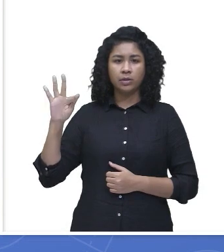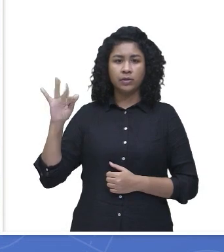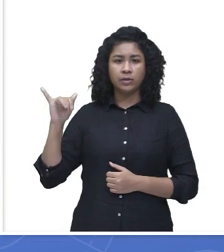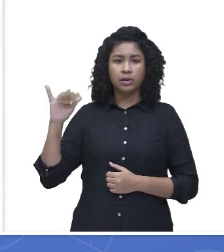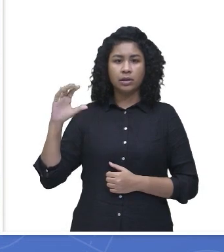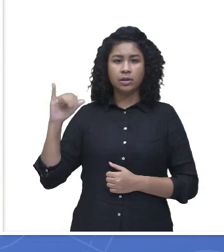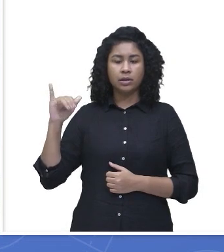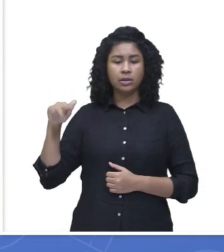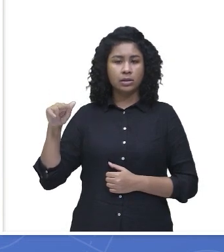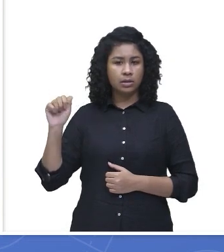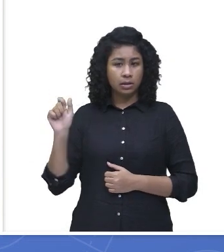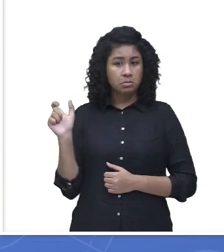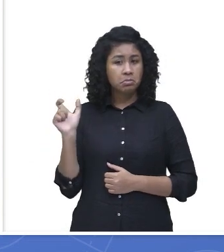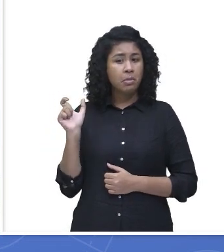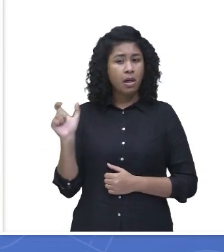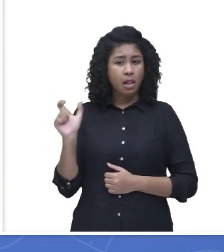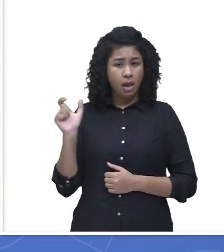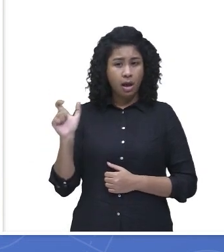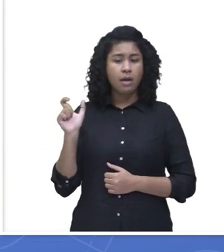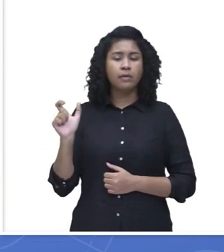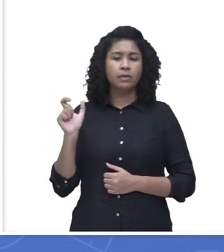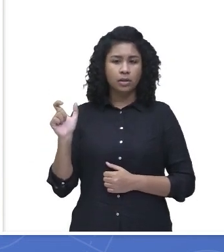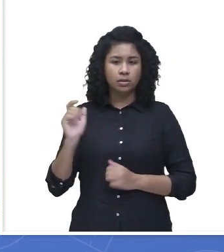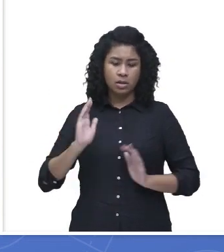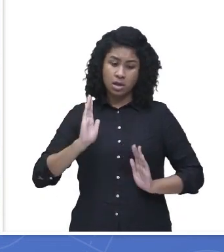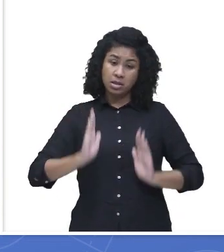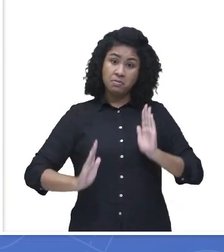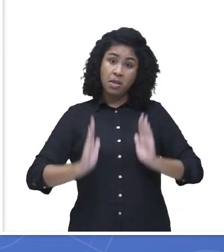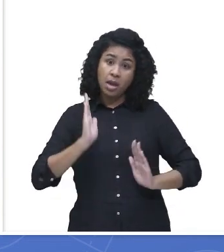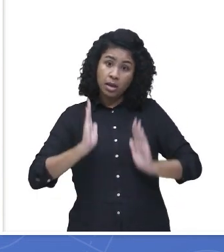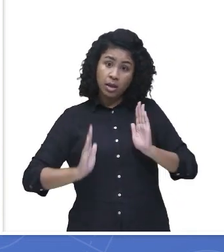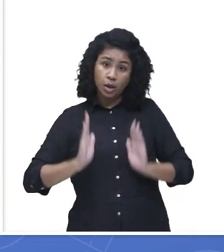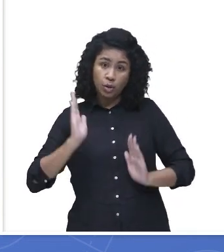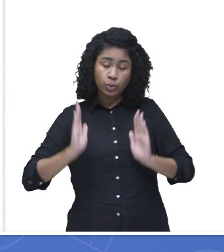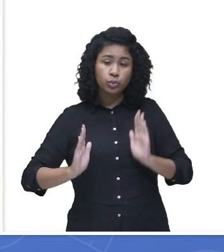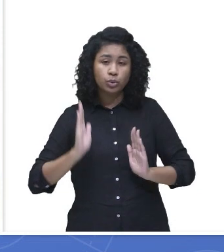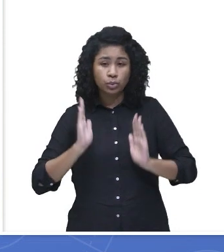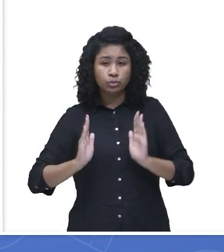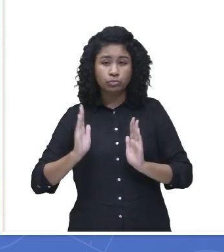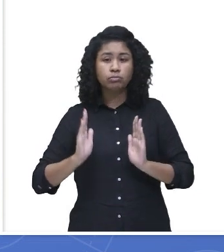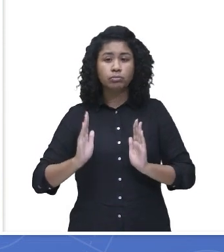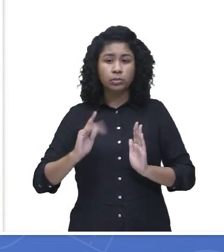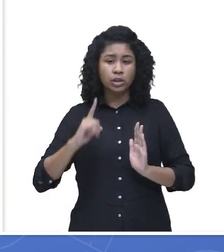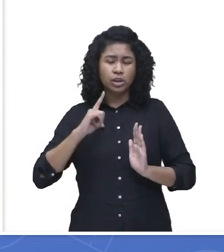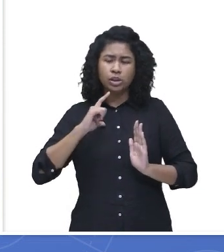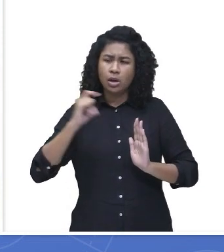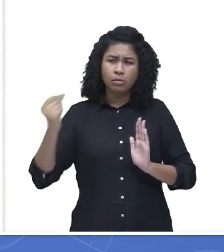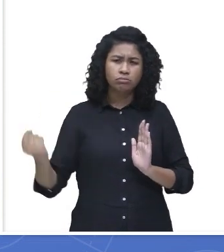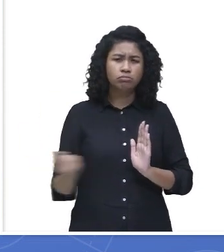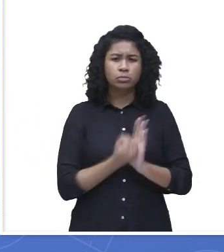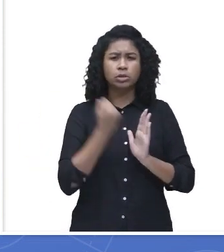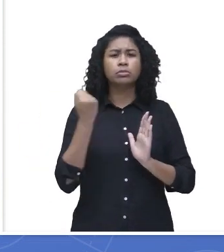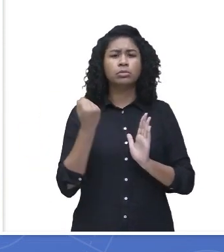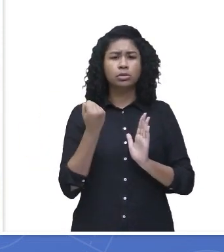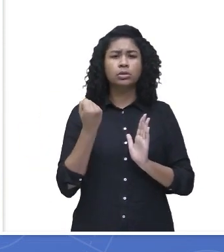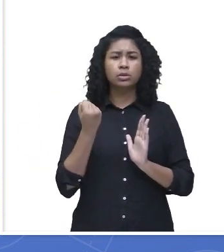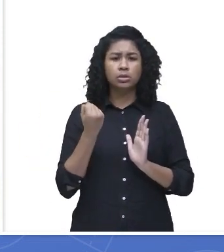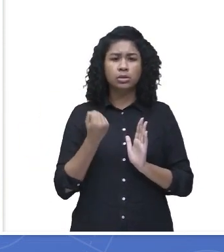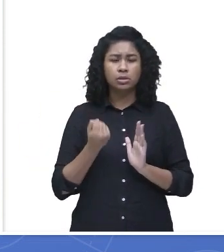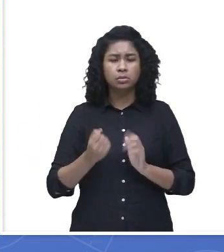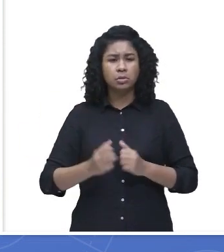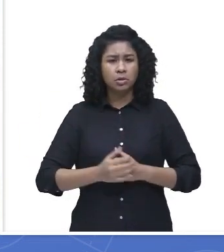Perceba que essas palavras, para aquele período em que nós tínhamos o simbolismo e o